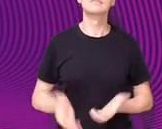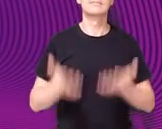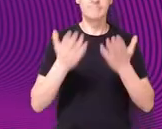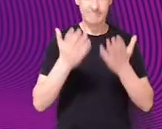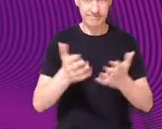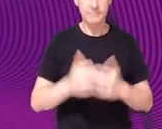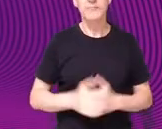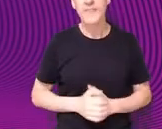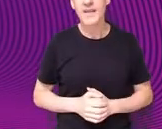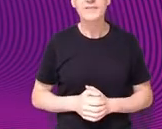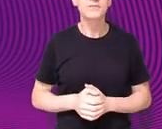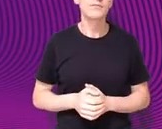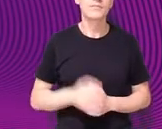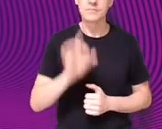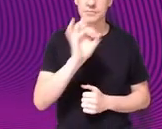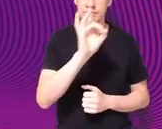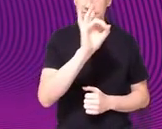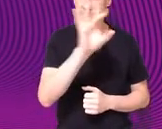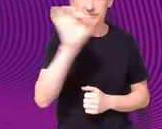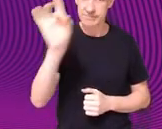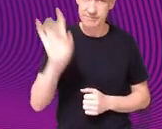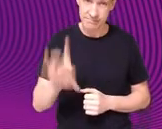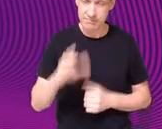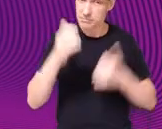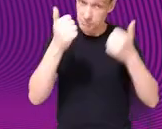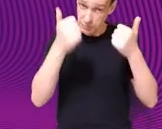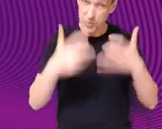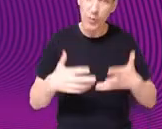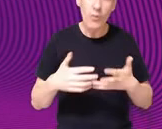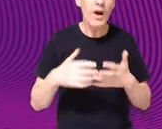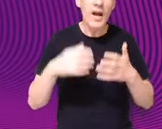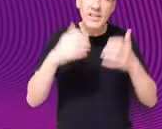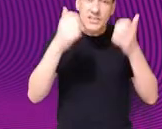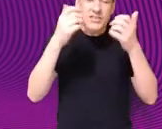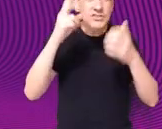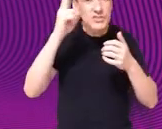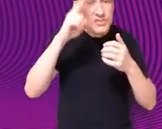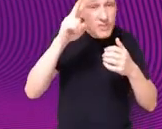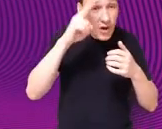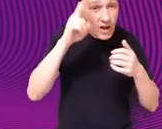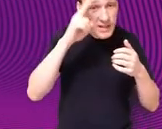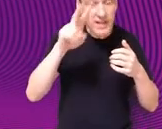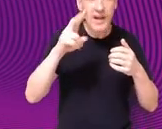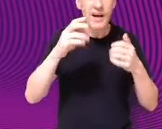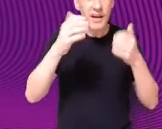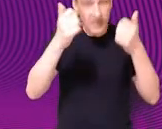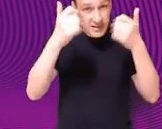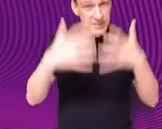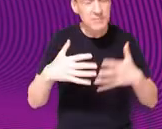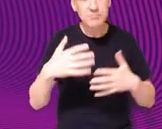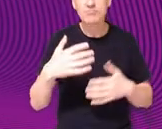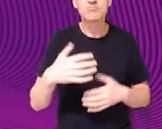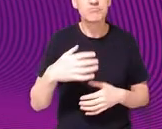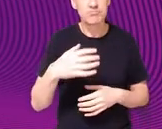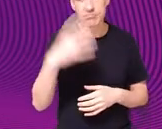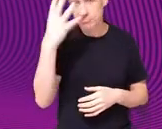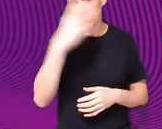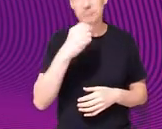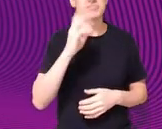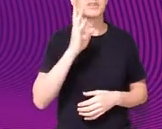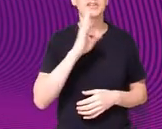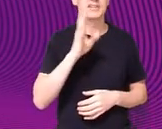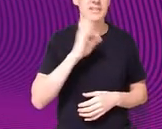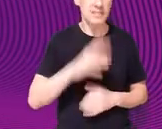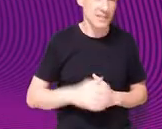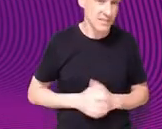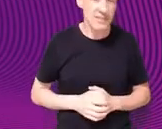Como todos falaram aí, um belo caso, vamos dizer, né? Seus casos sempre, quando a gente assiste nos nossos congressos,